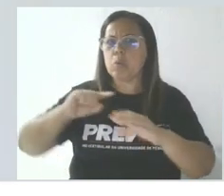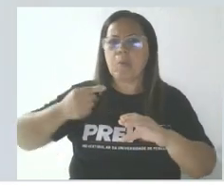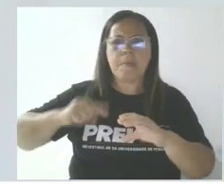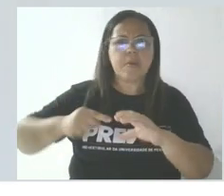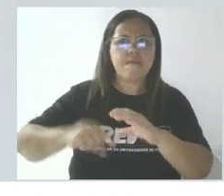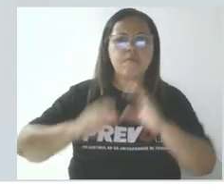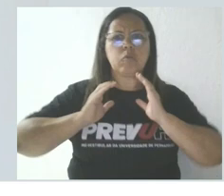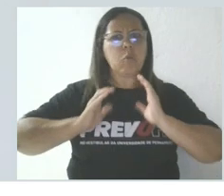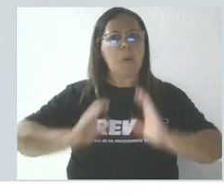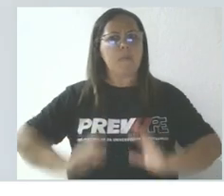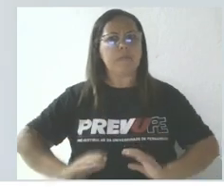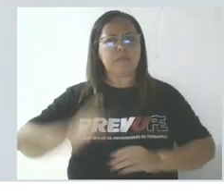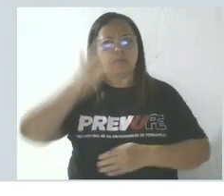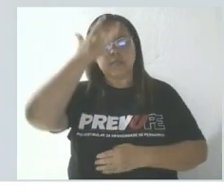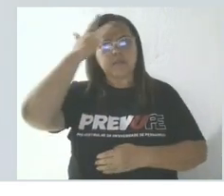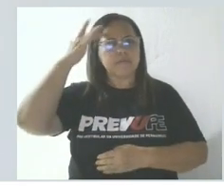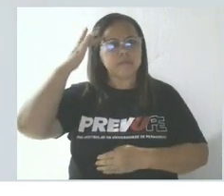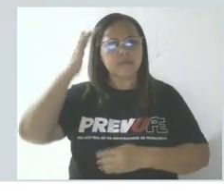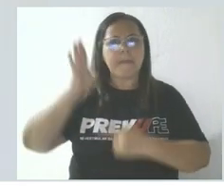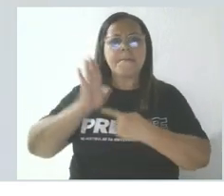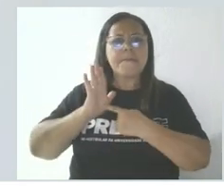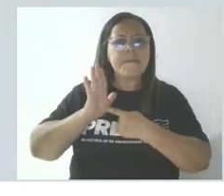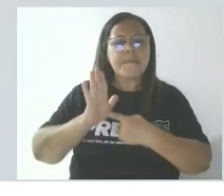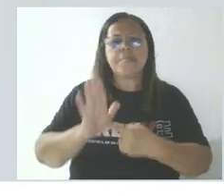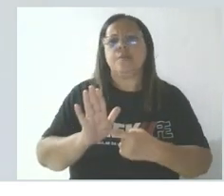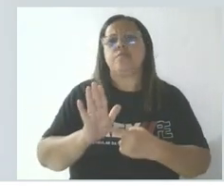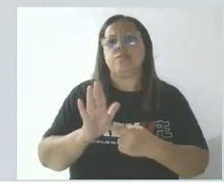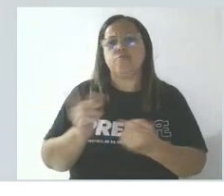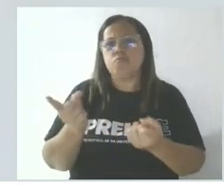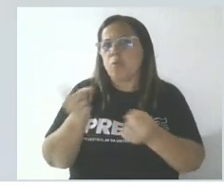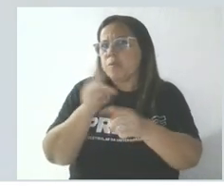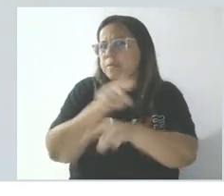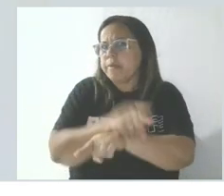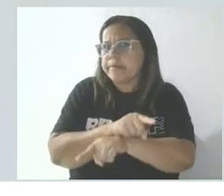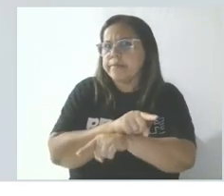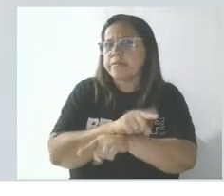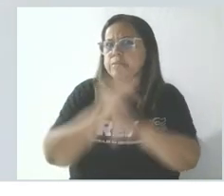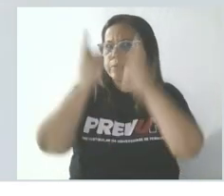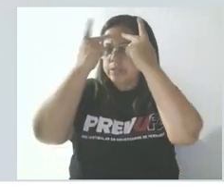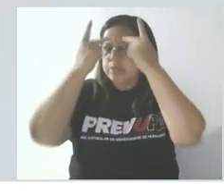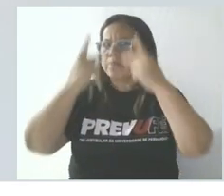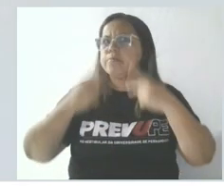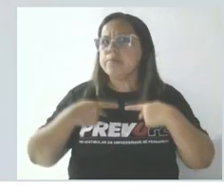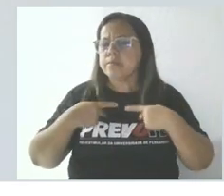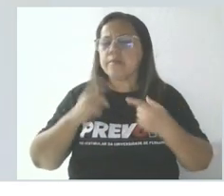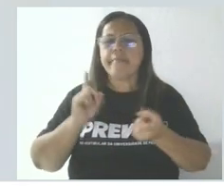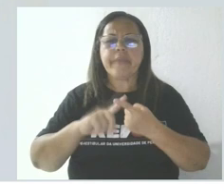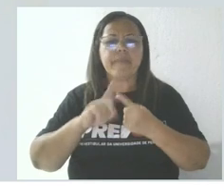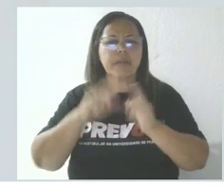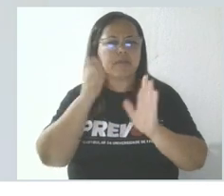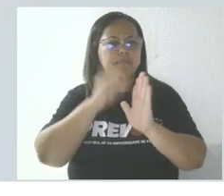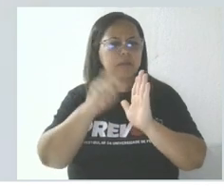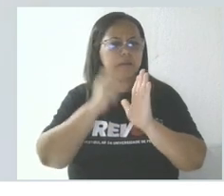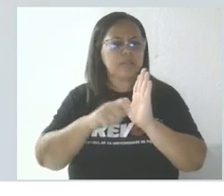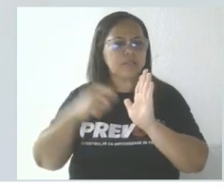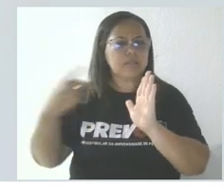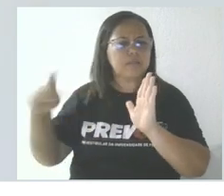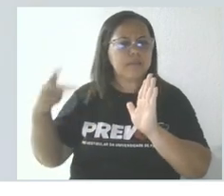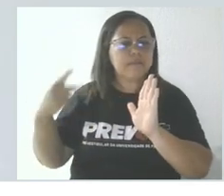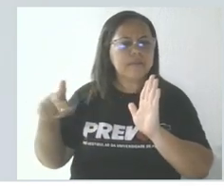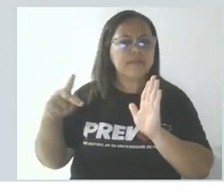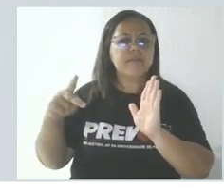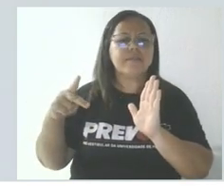comportamento humano revelando intricadas nuances EAD da natureza humana Além disso sua escrita era pontuada por uma